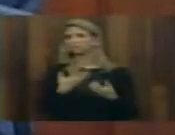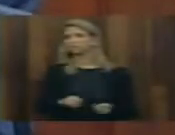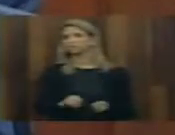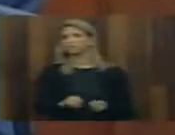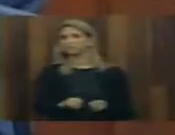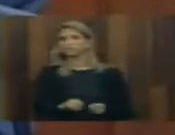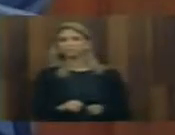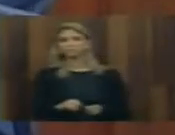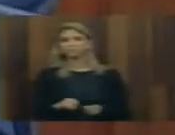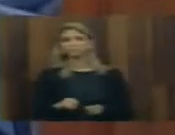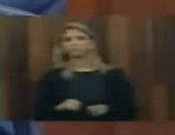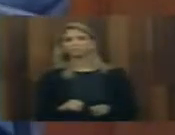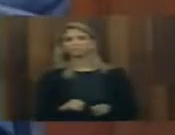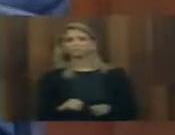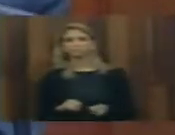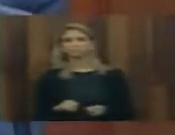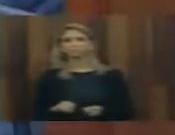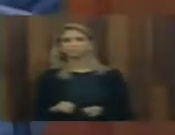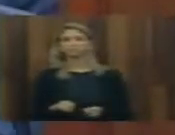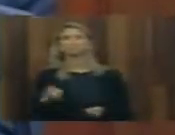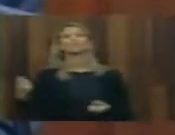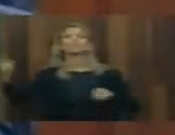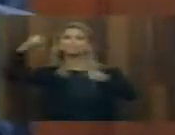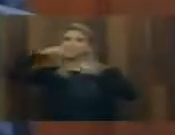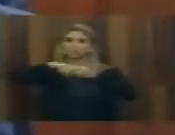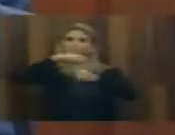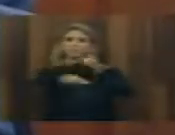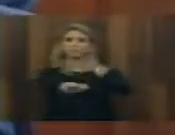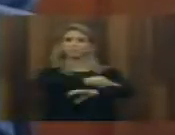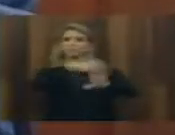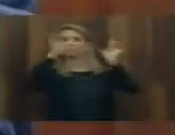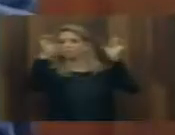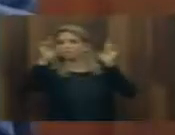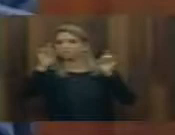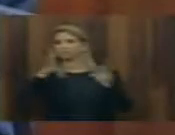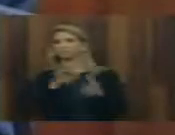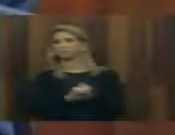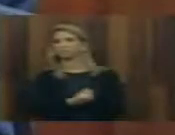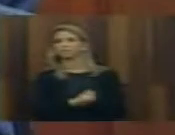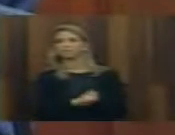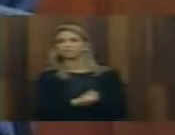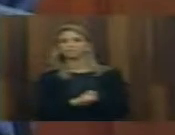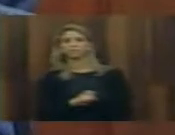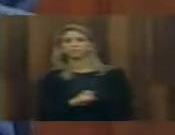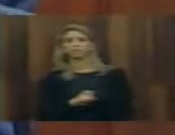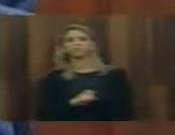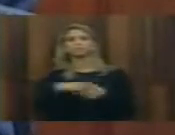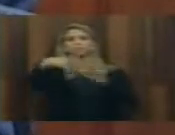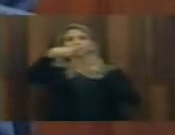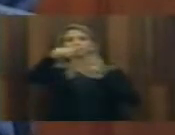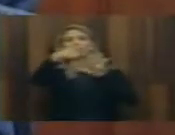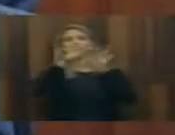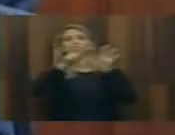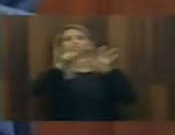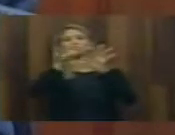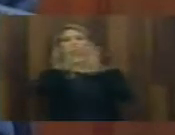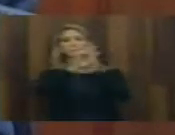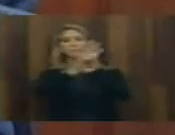estão, aprovado por unanimidade. Matéria volta em sessão extraordinária. Projeto de emenda